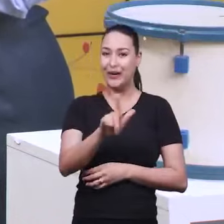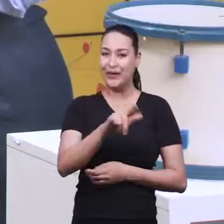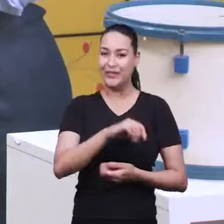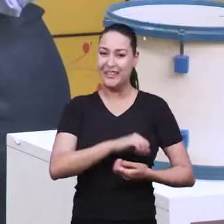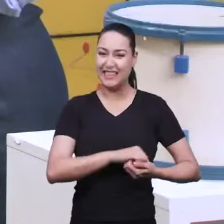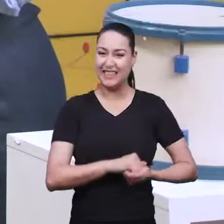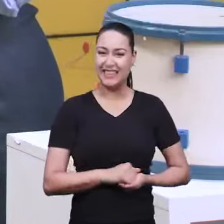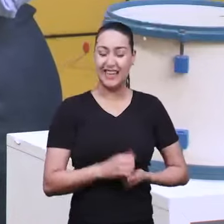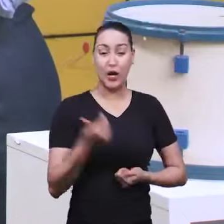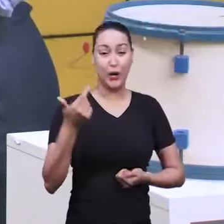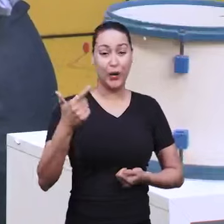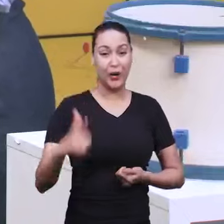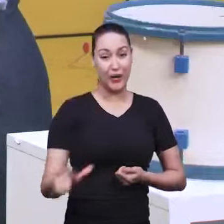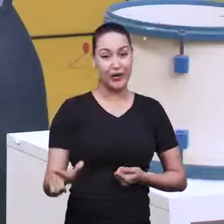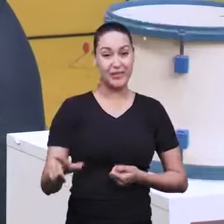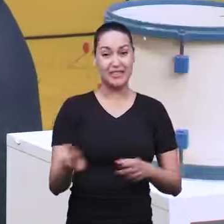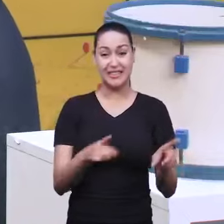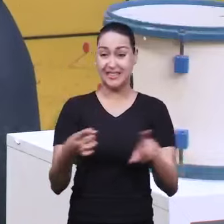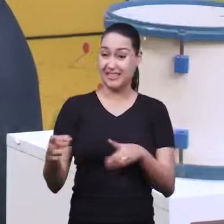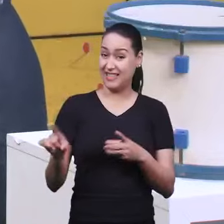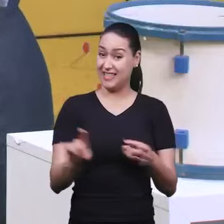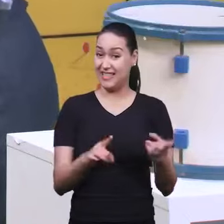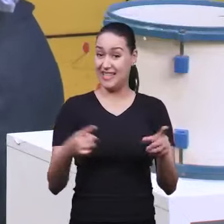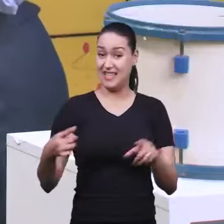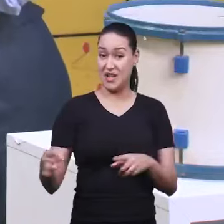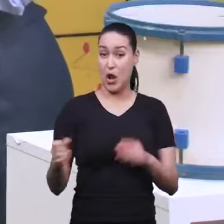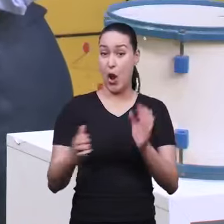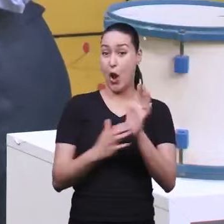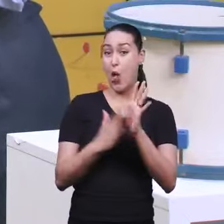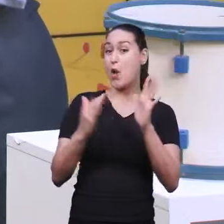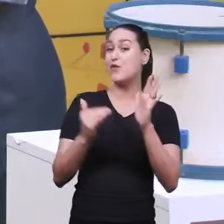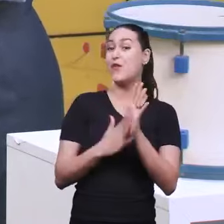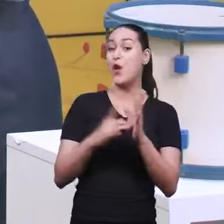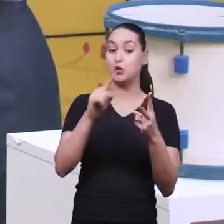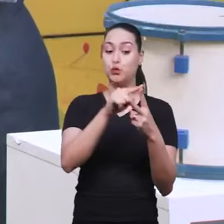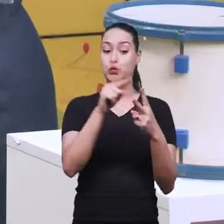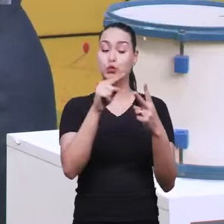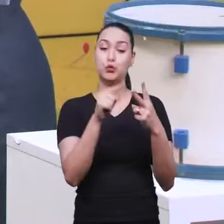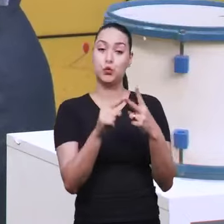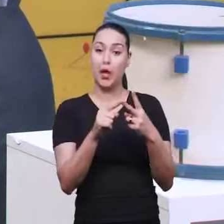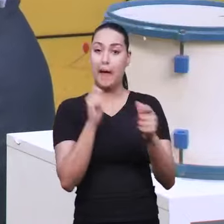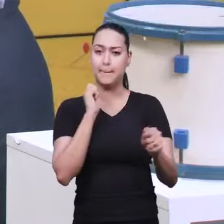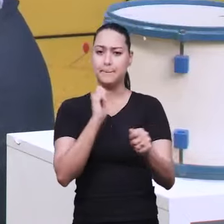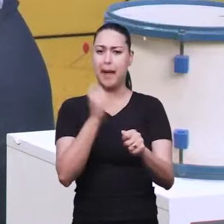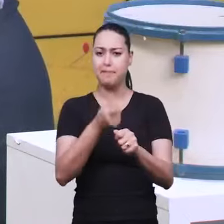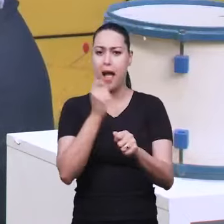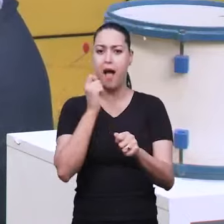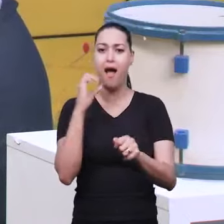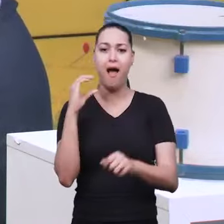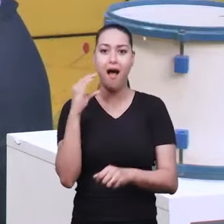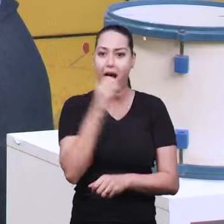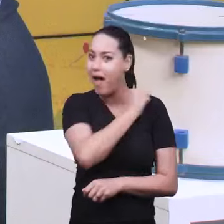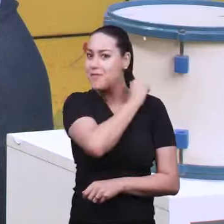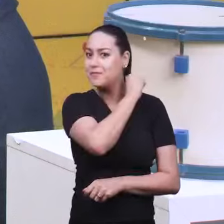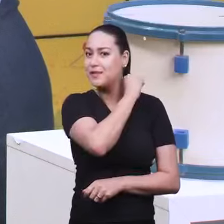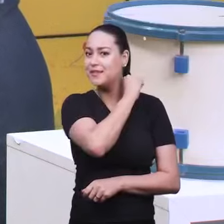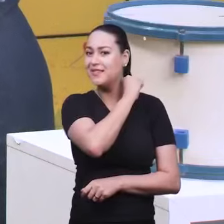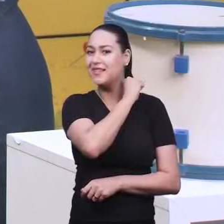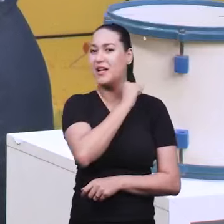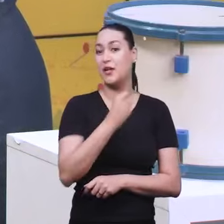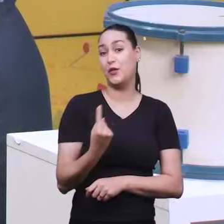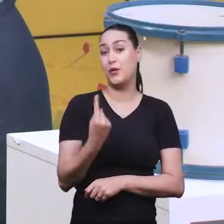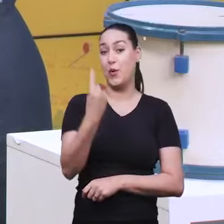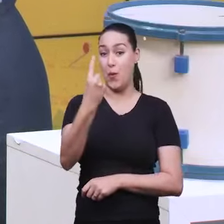silêncio. Um outro ritmo que nós vamos ter no louvor são 2 batidas rapidinhas